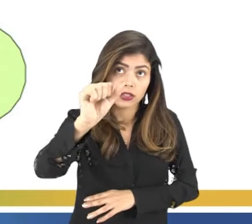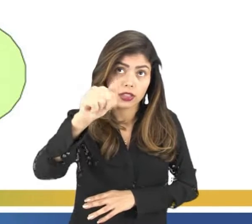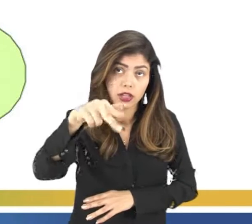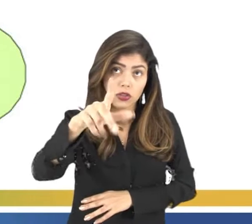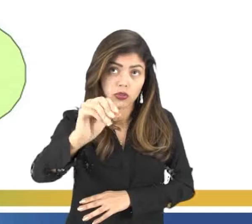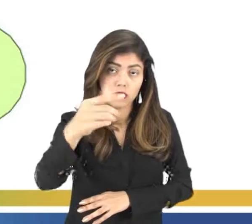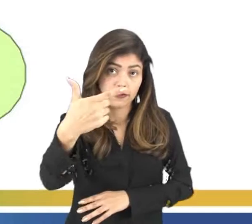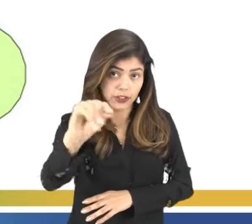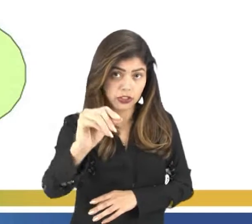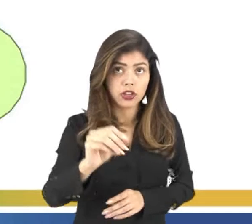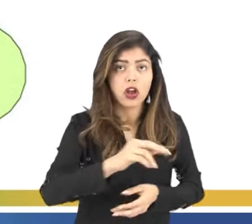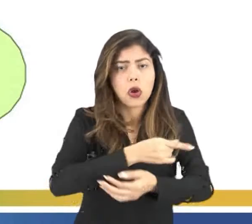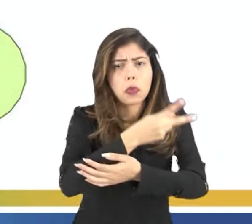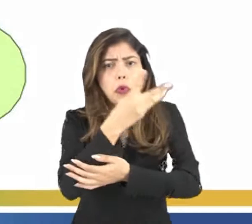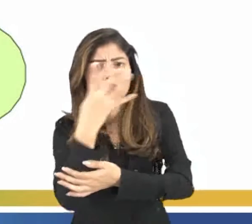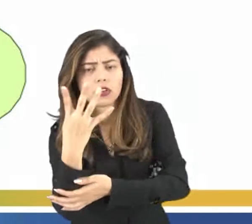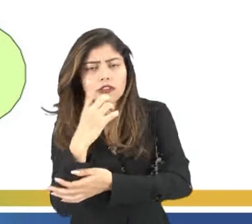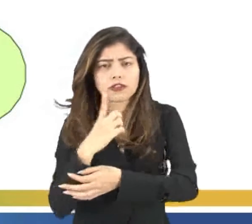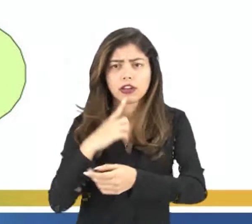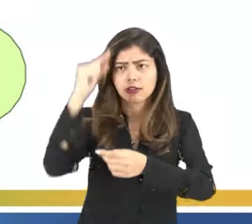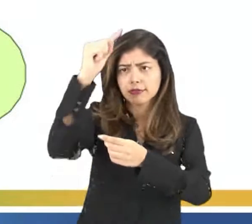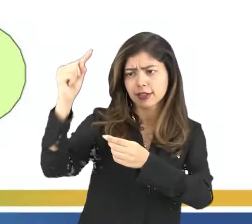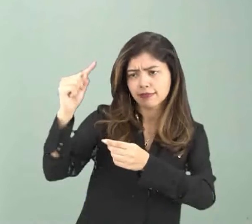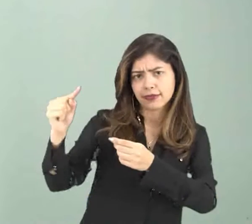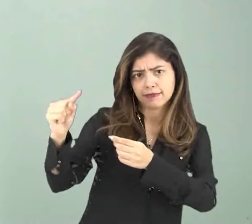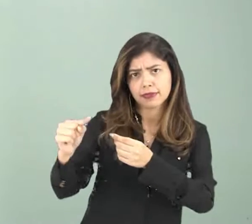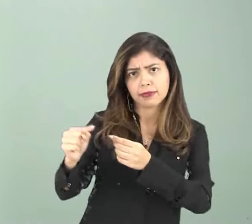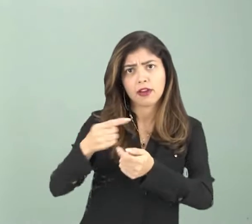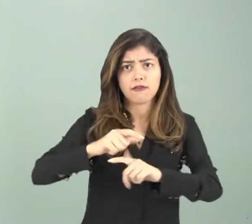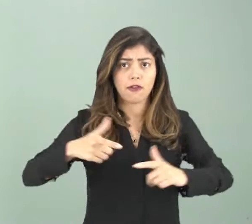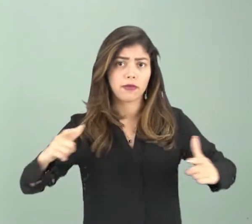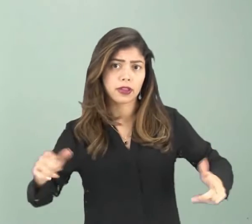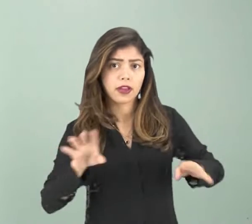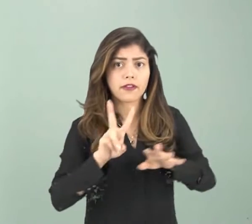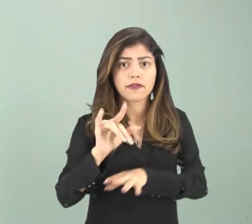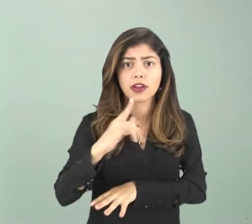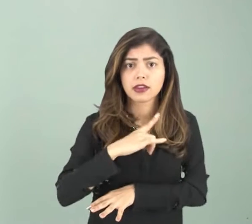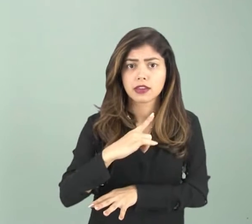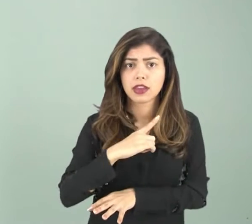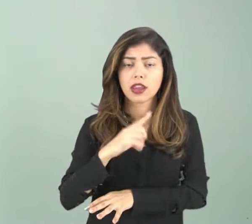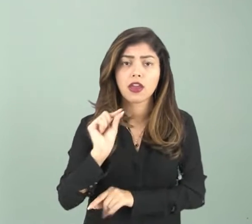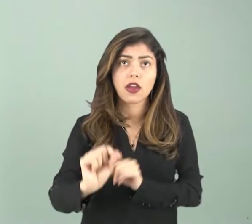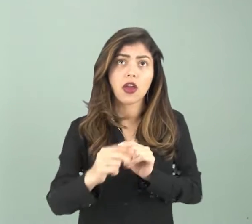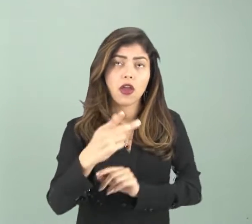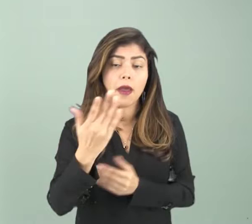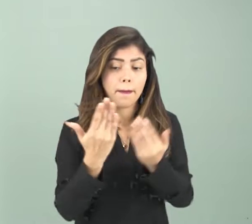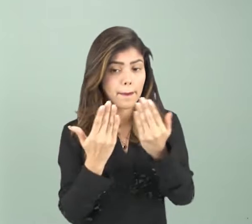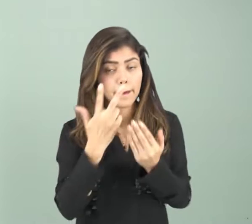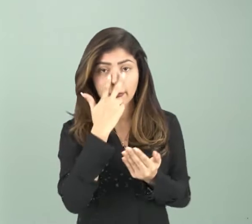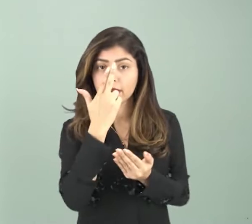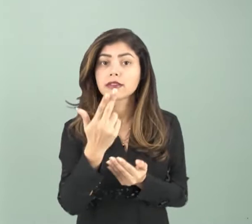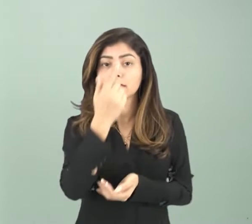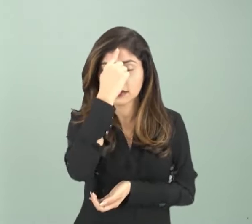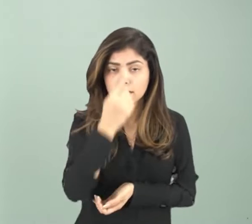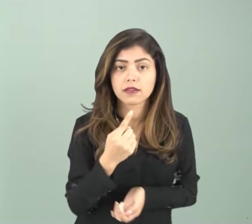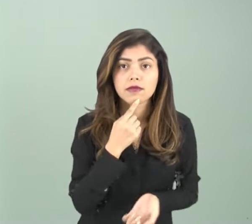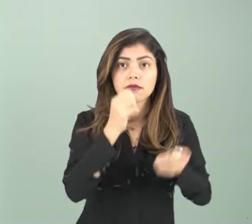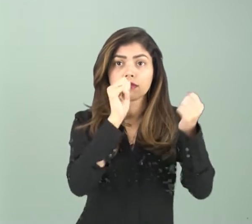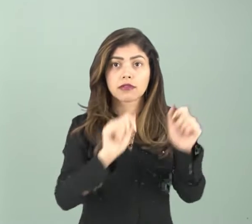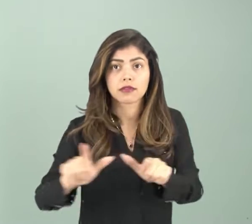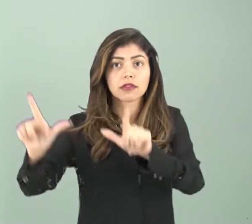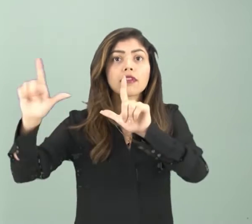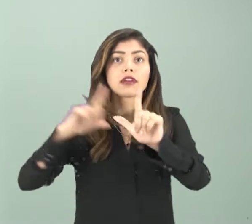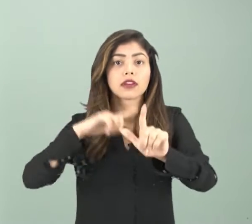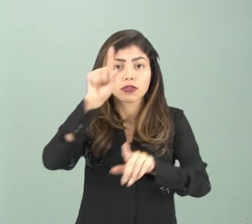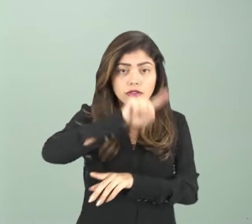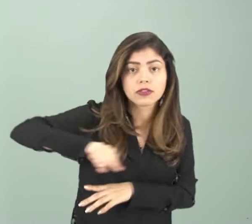lados. Conforme a quantidade de lados que vai aumentando, mais os polígonos se assemelham a figura circular, no